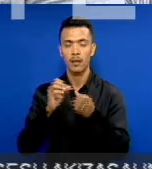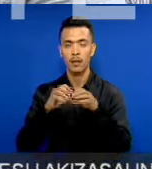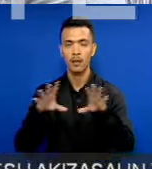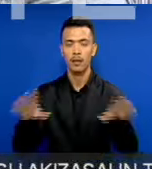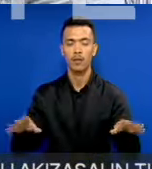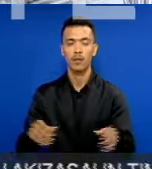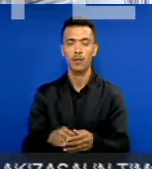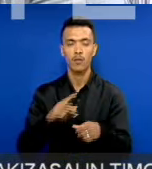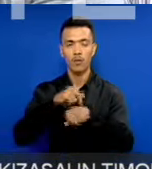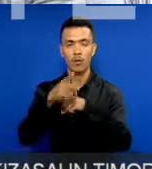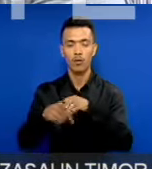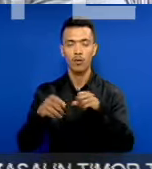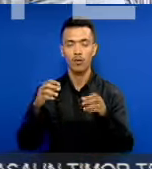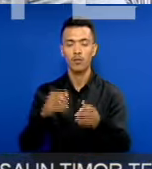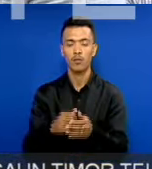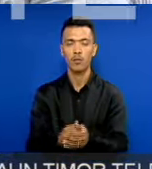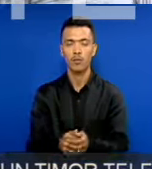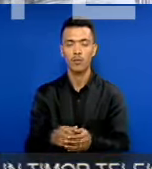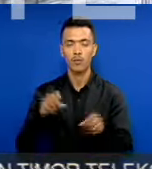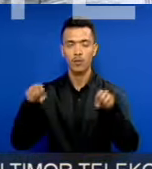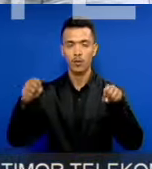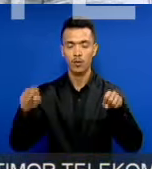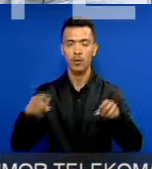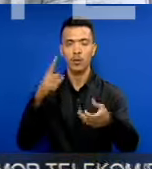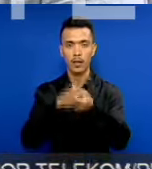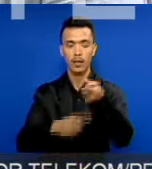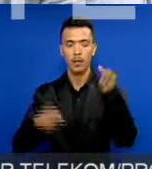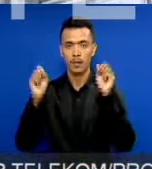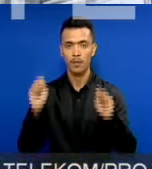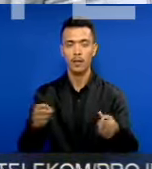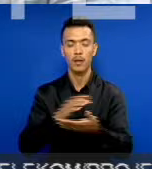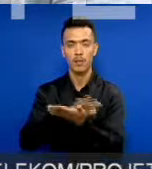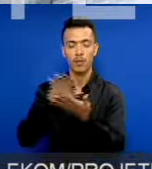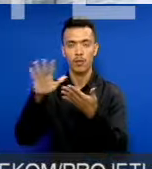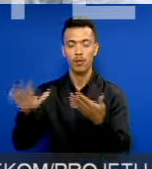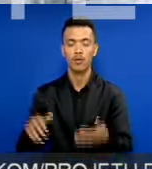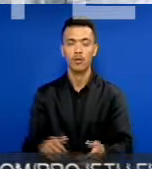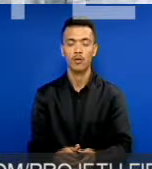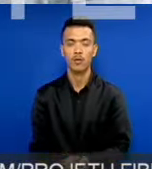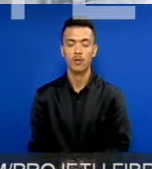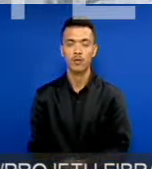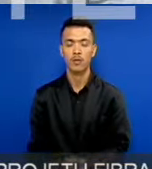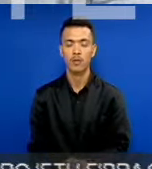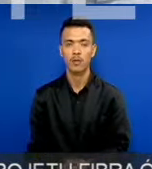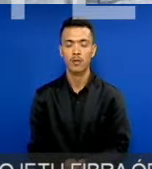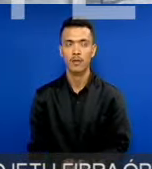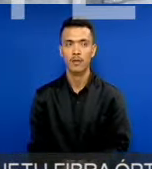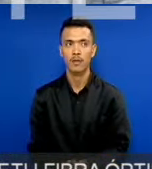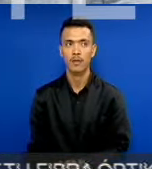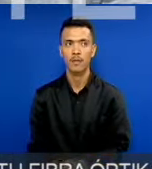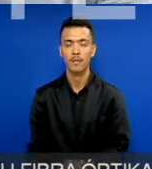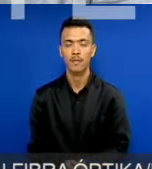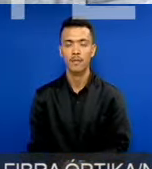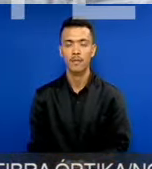motor, tá fitar, né? Nemos bela lá com outro. E depois, bem, pouquinho aí, a saber, geral, cor